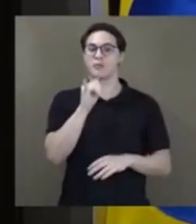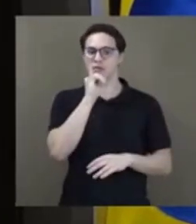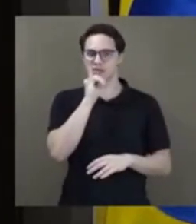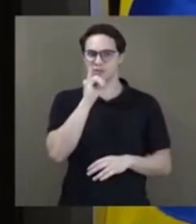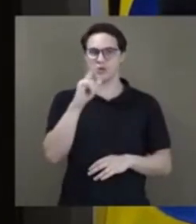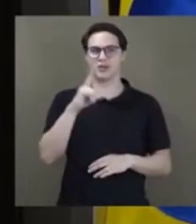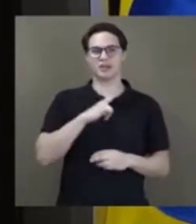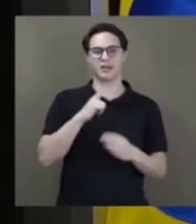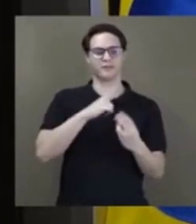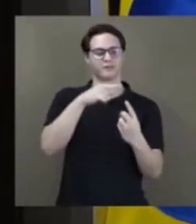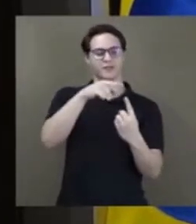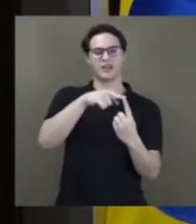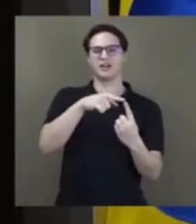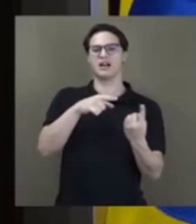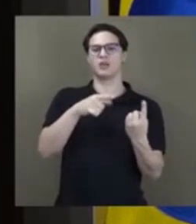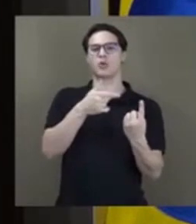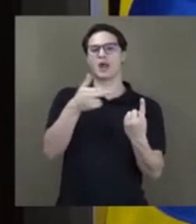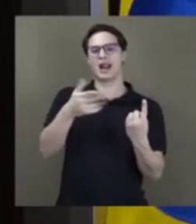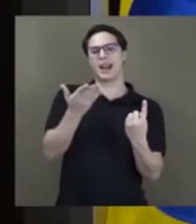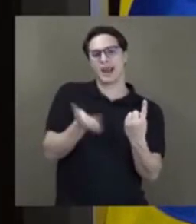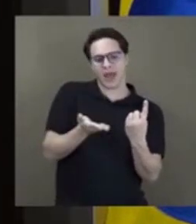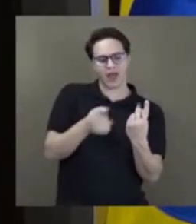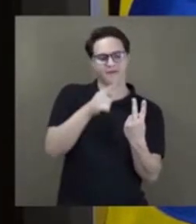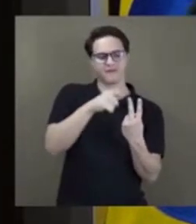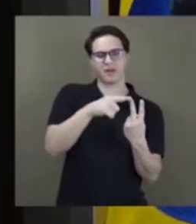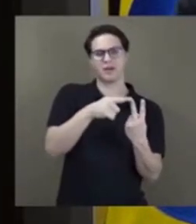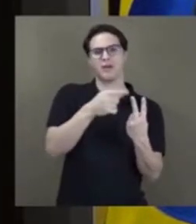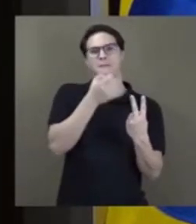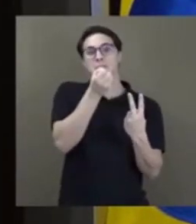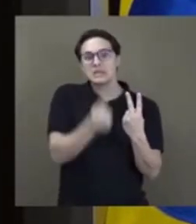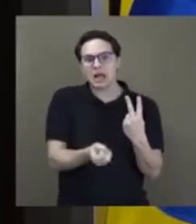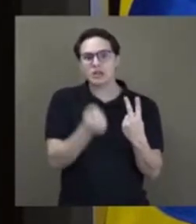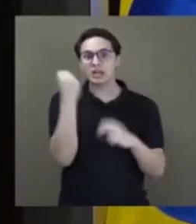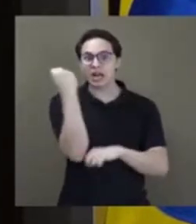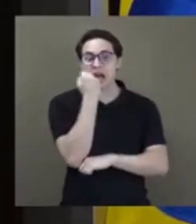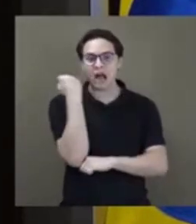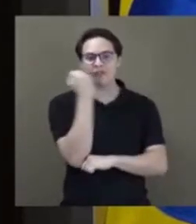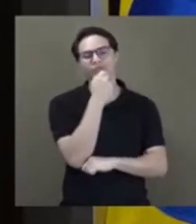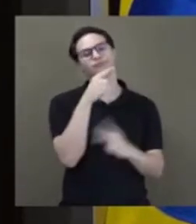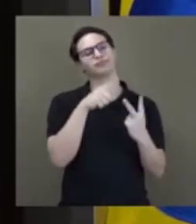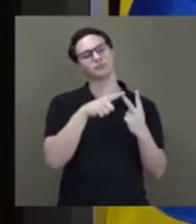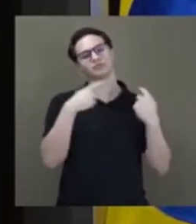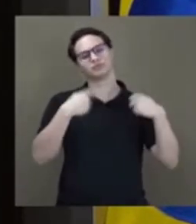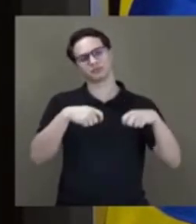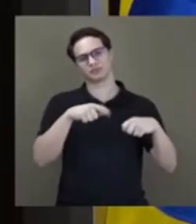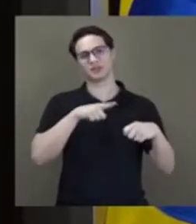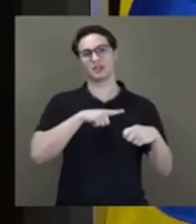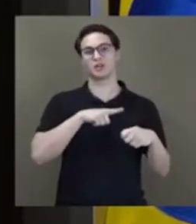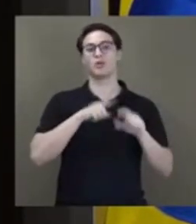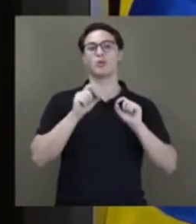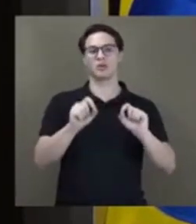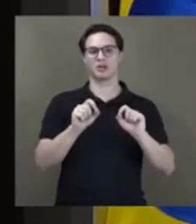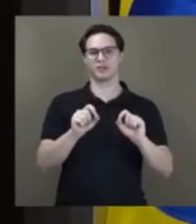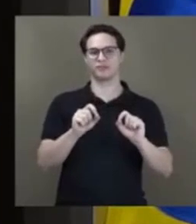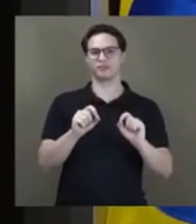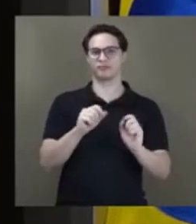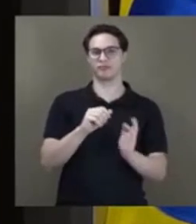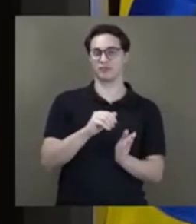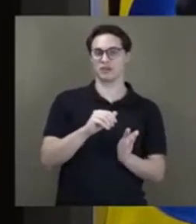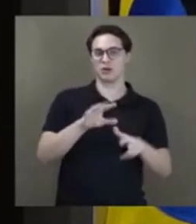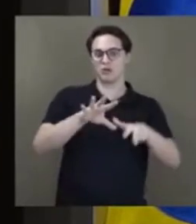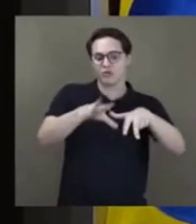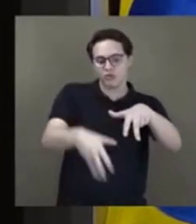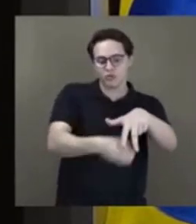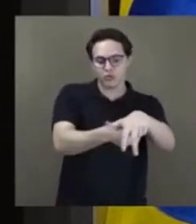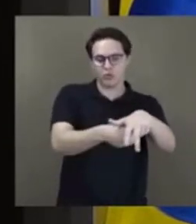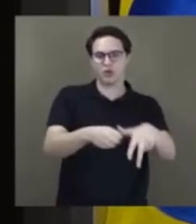punição proporcional. Mas se você pratica um delito grave, que configure, inclusive,